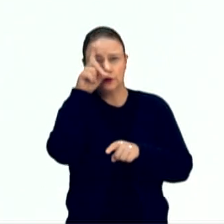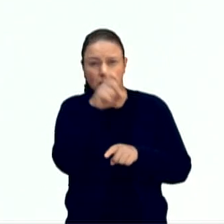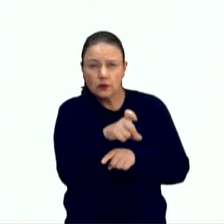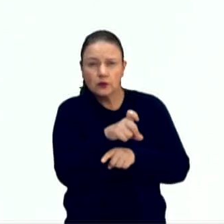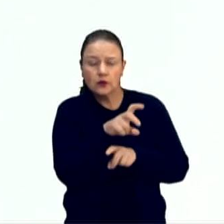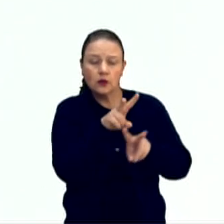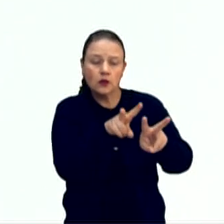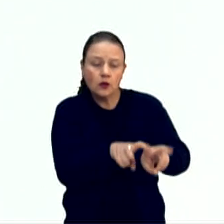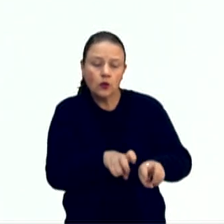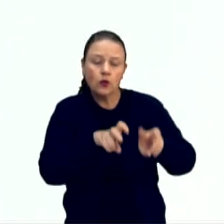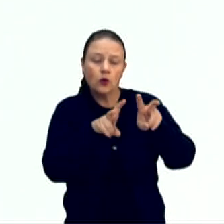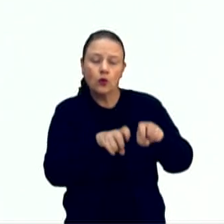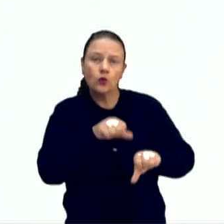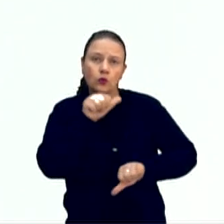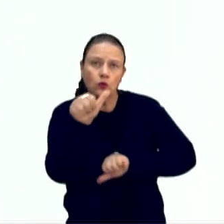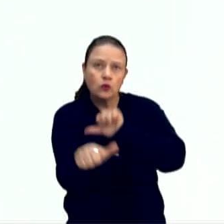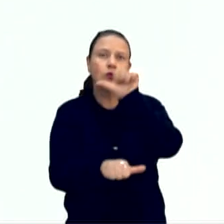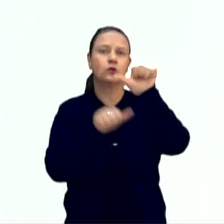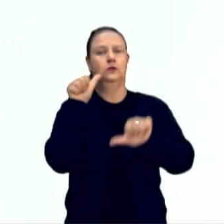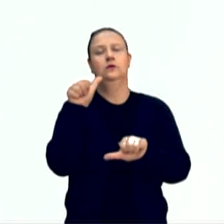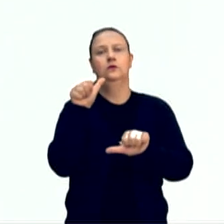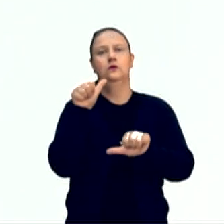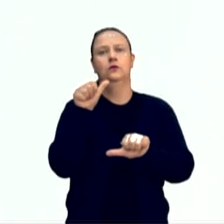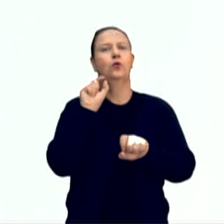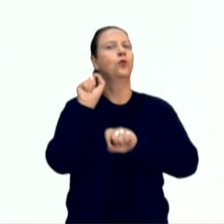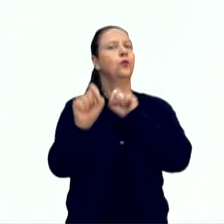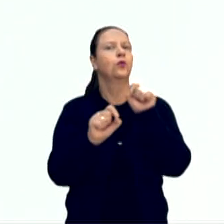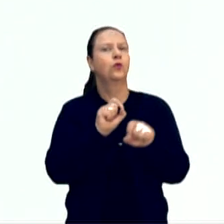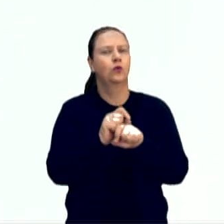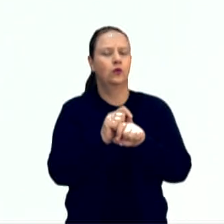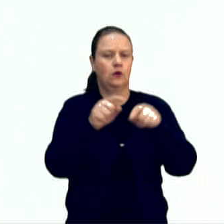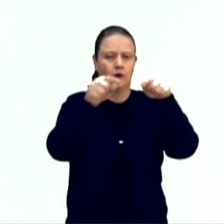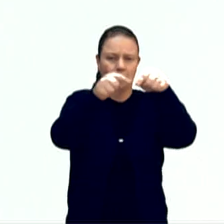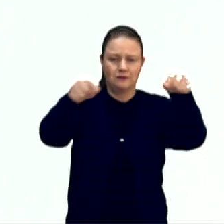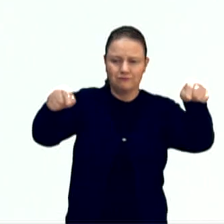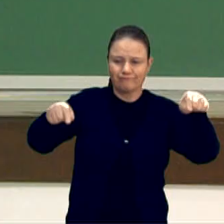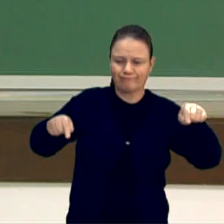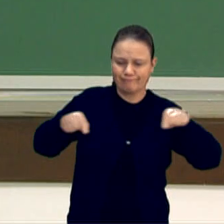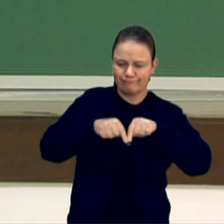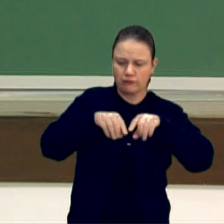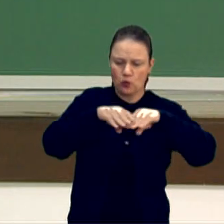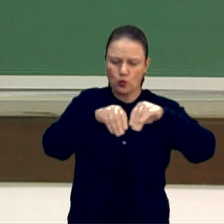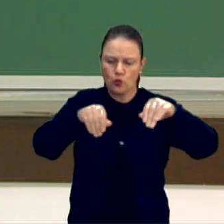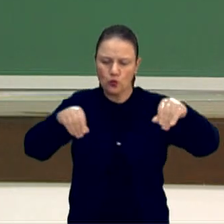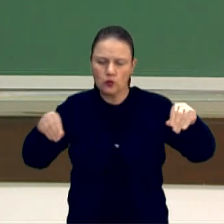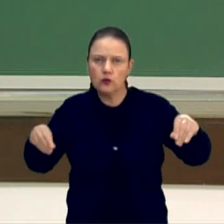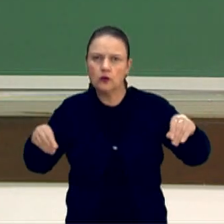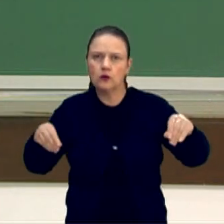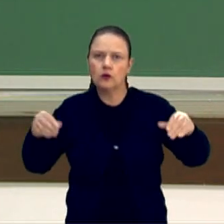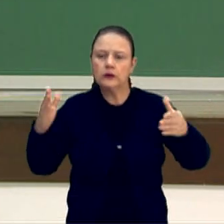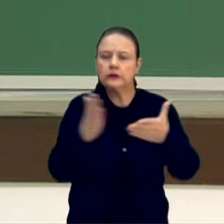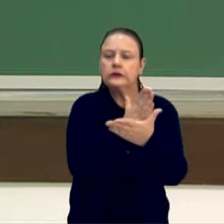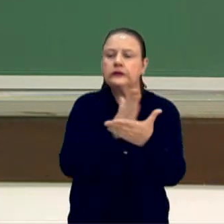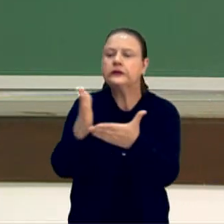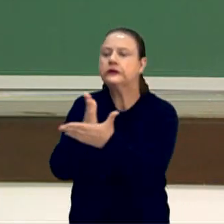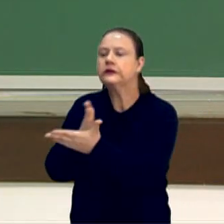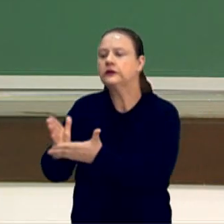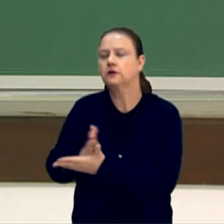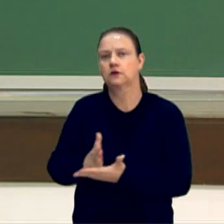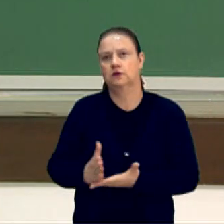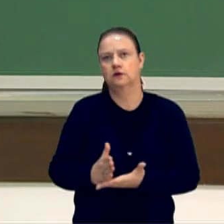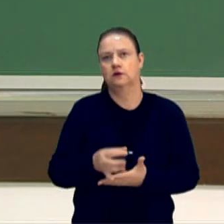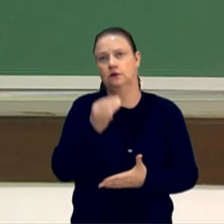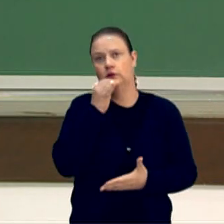por reforma agrária a redistribuição da terra, né? Então, se você tem uma grande propriedade